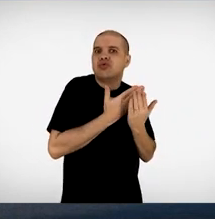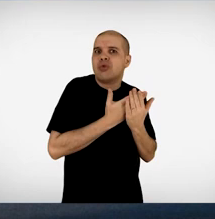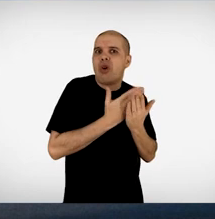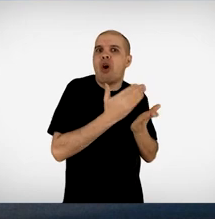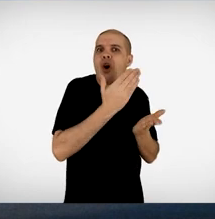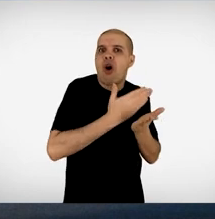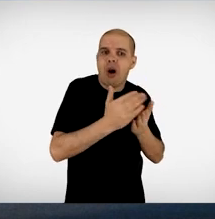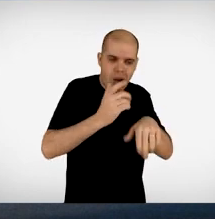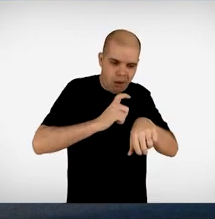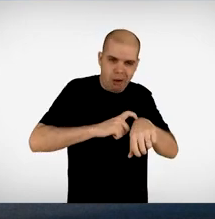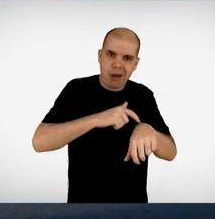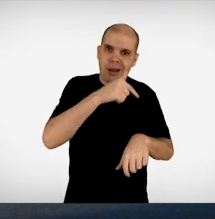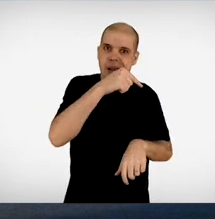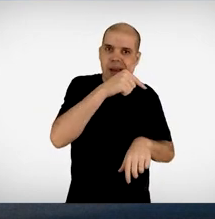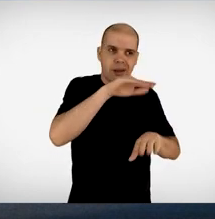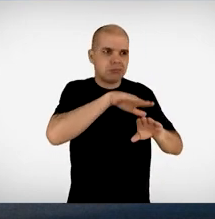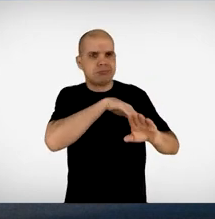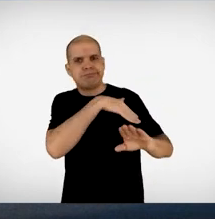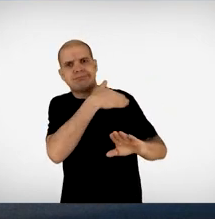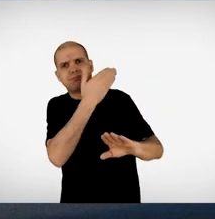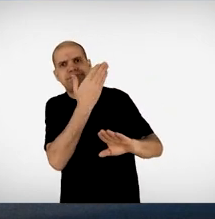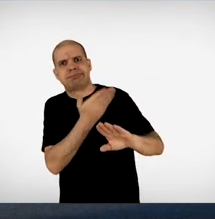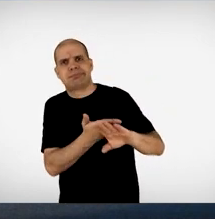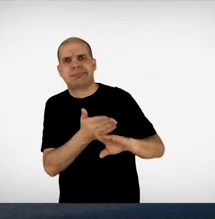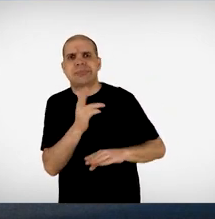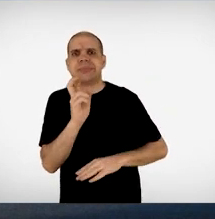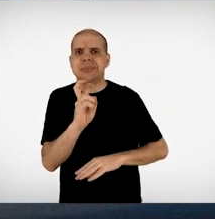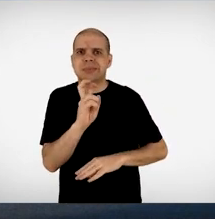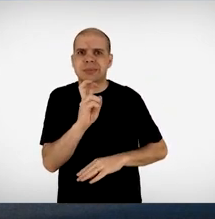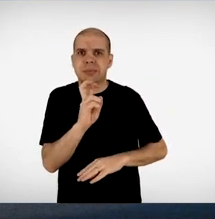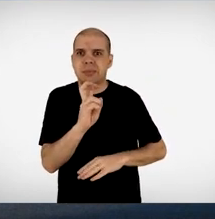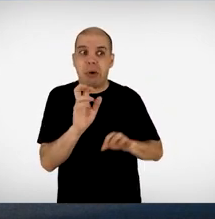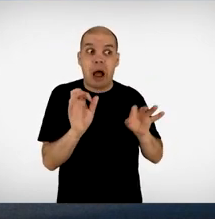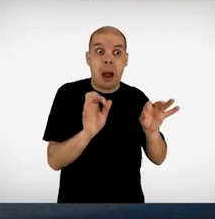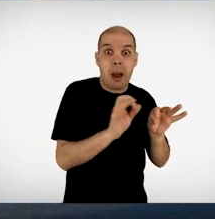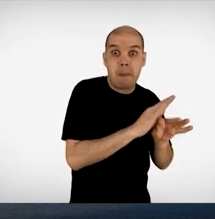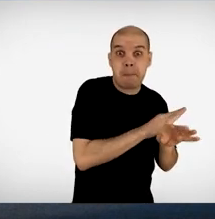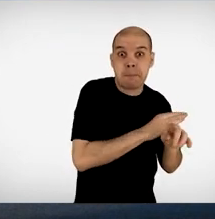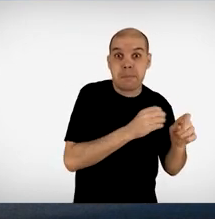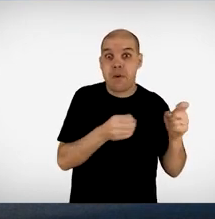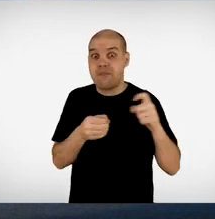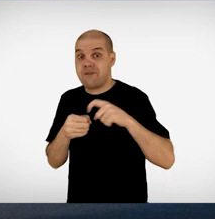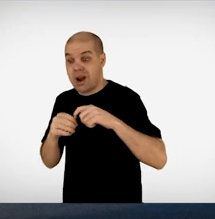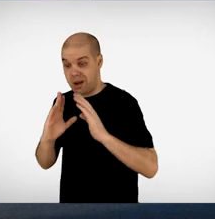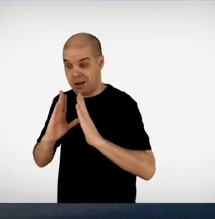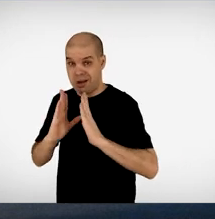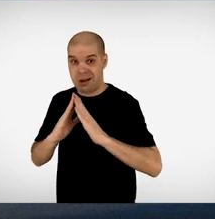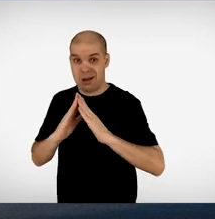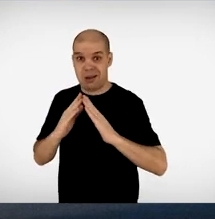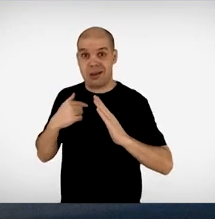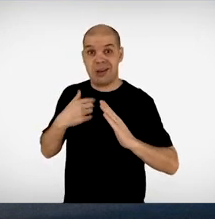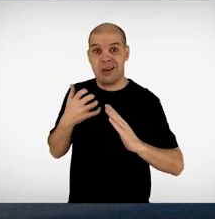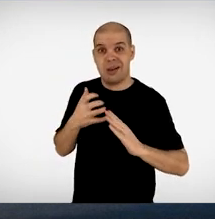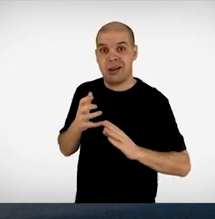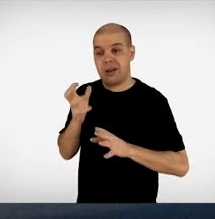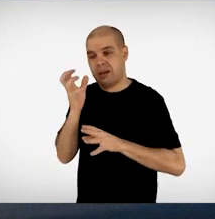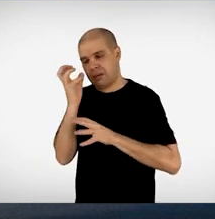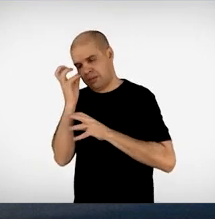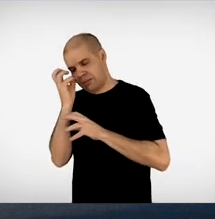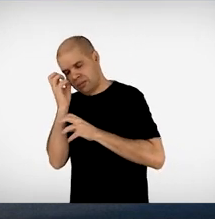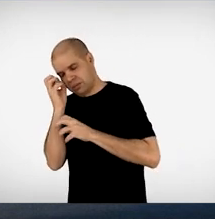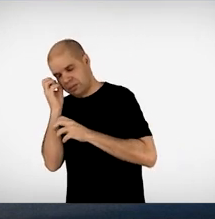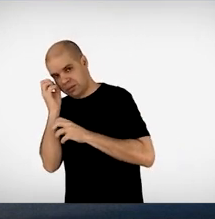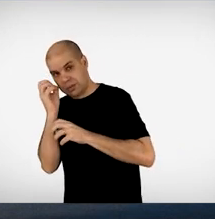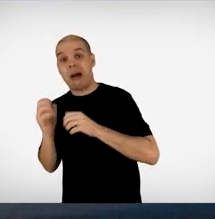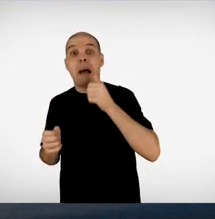às 7 da manhã, saía às 5 da tarde, e eu queria chegar em casa e deitar um pouco, descansar. E a minha mãe